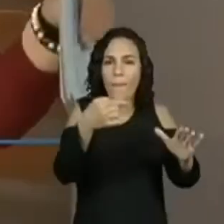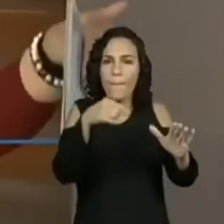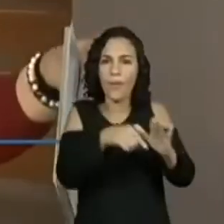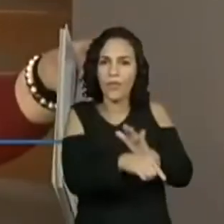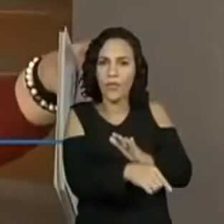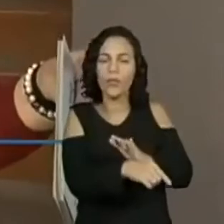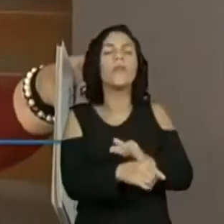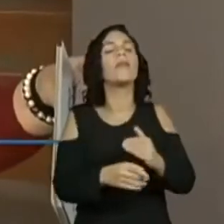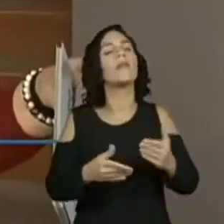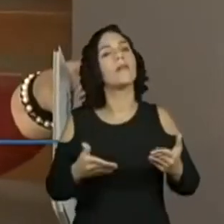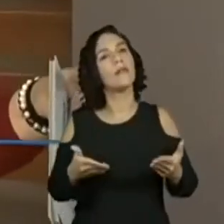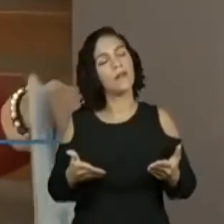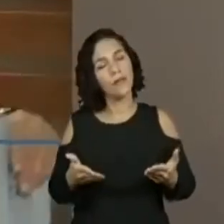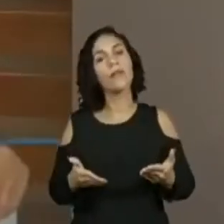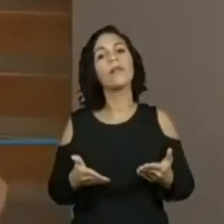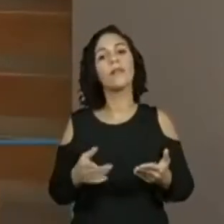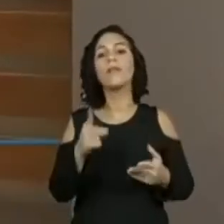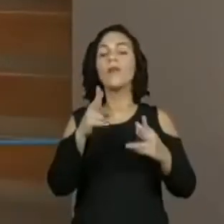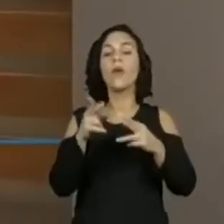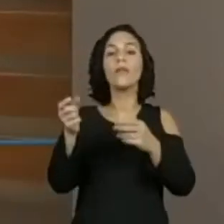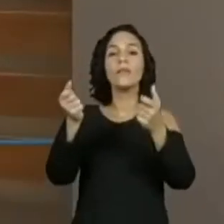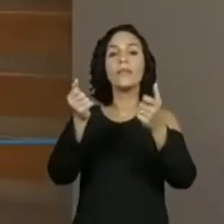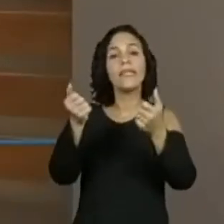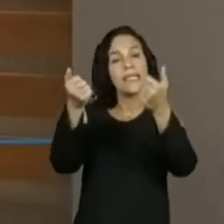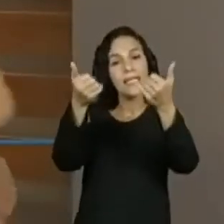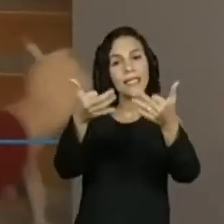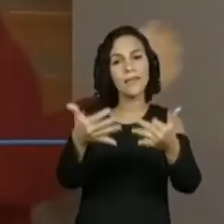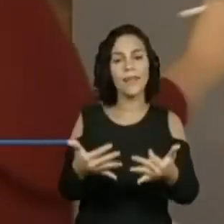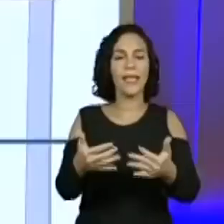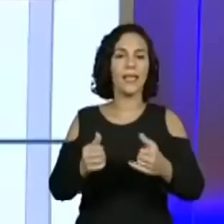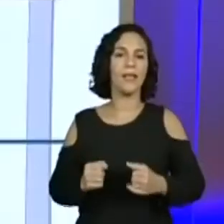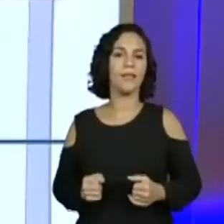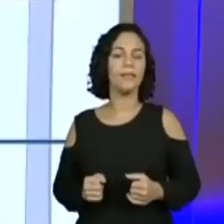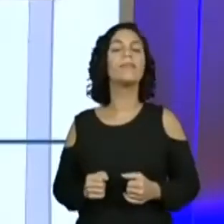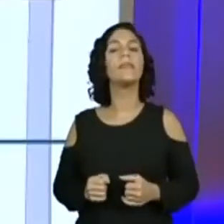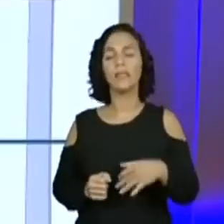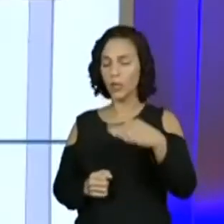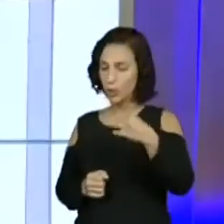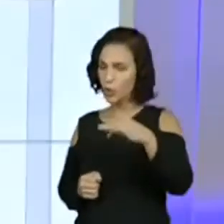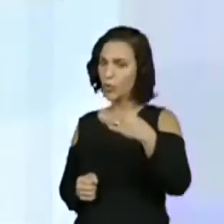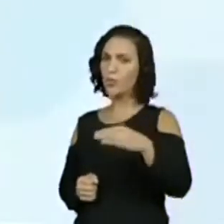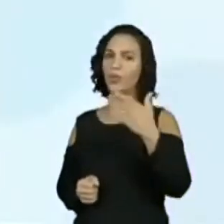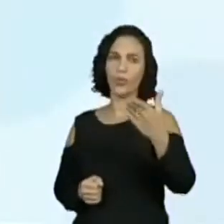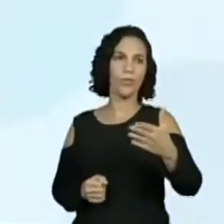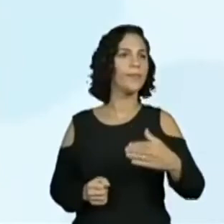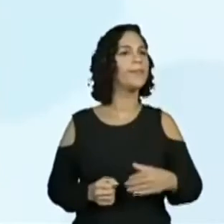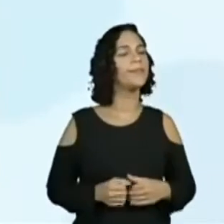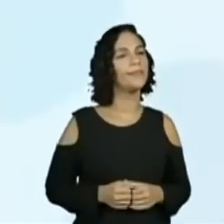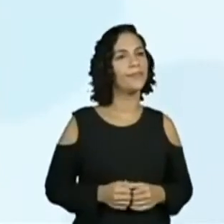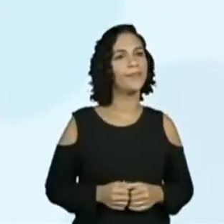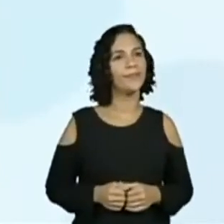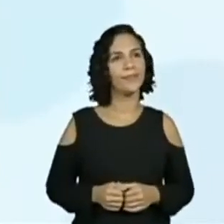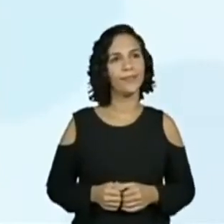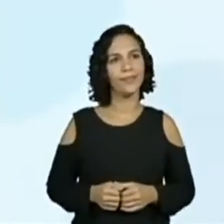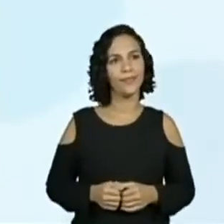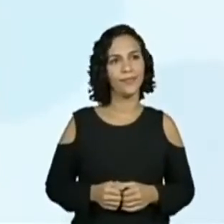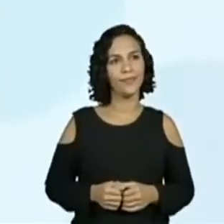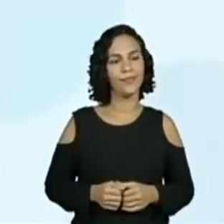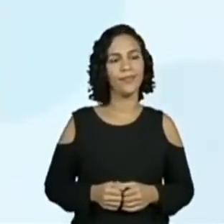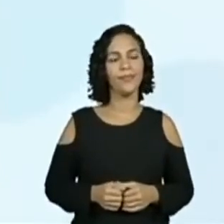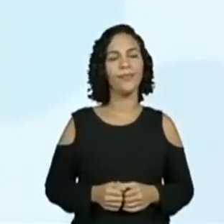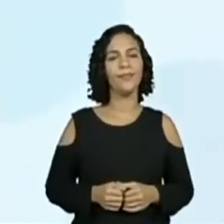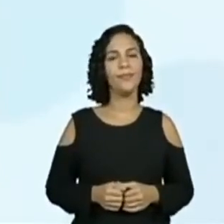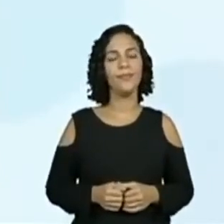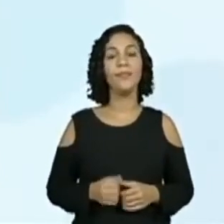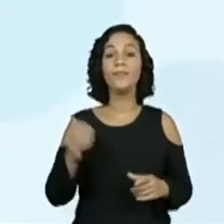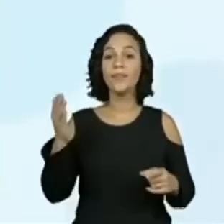e pode usar, acho que até aquele termo que você falou, ajuda a explicar. Isso, acho que assim fica mais fácil. Isso. Então, vamos colocar lá.